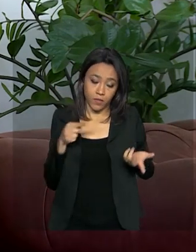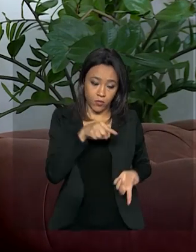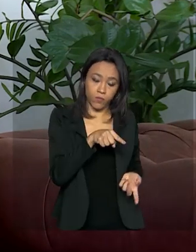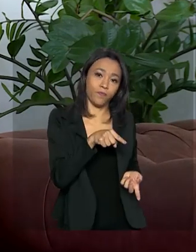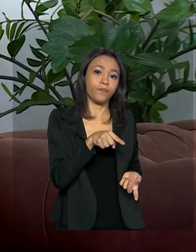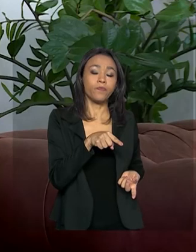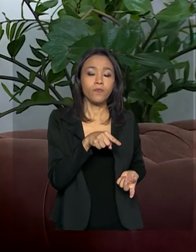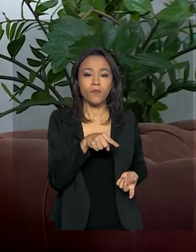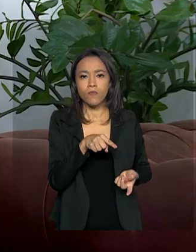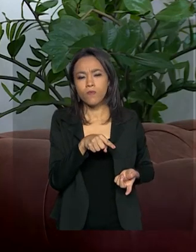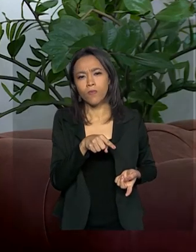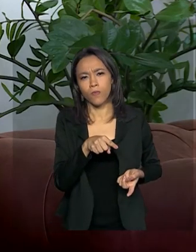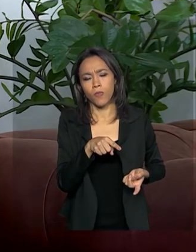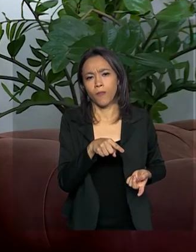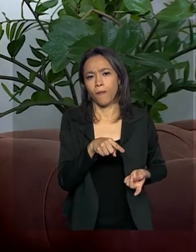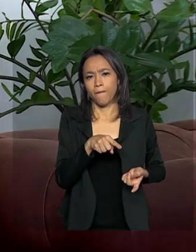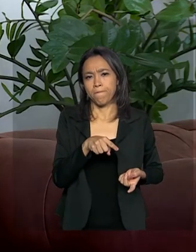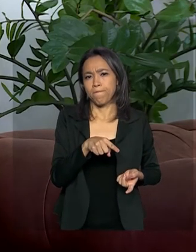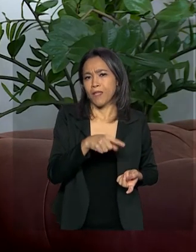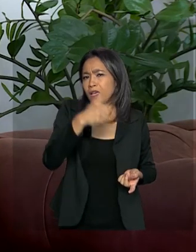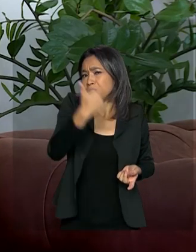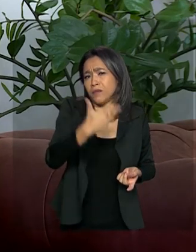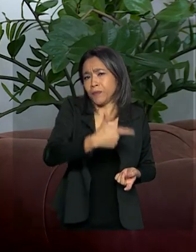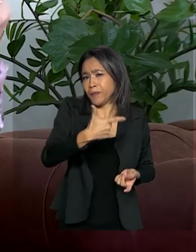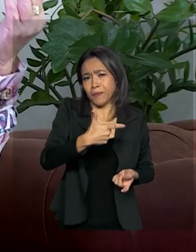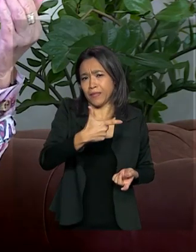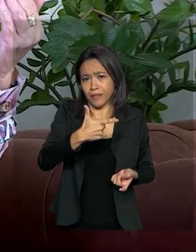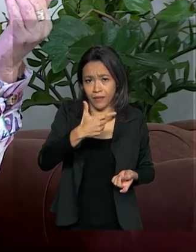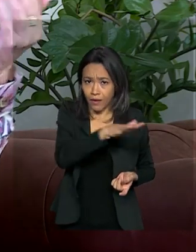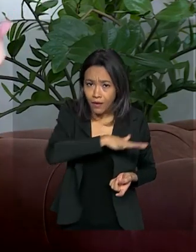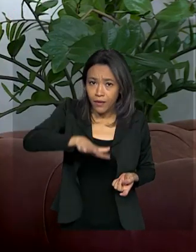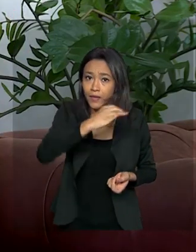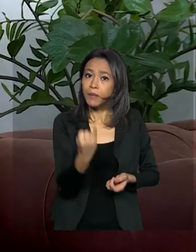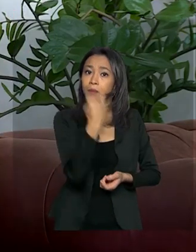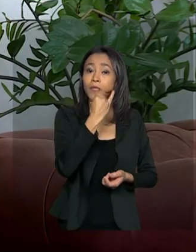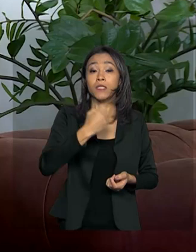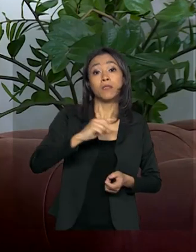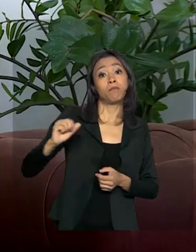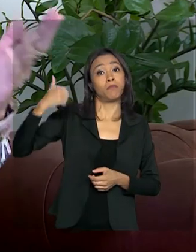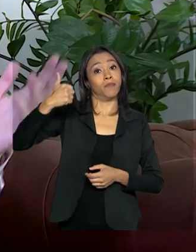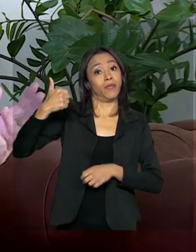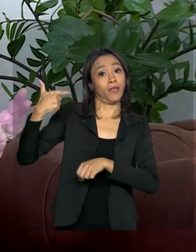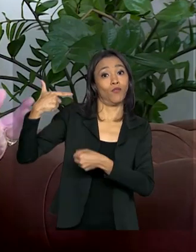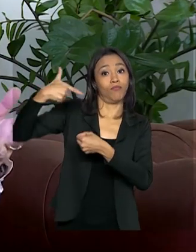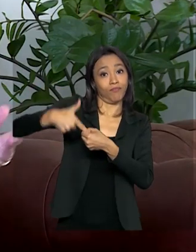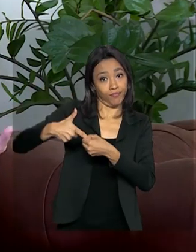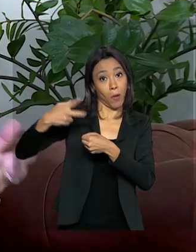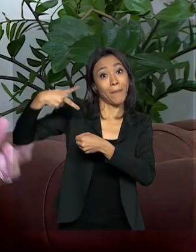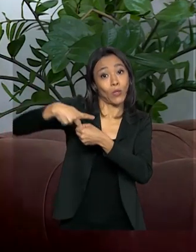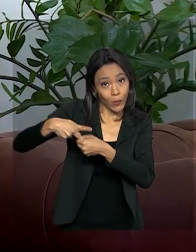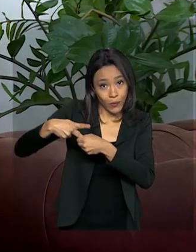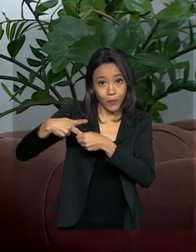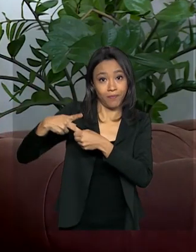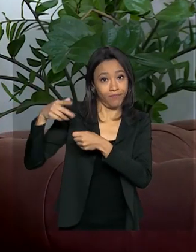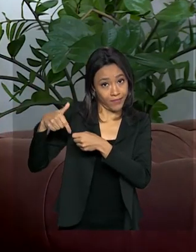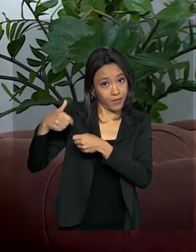é responde ela segundo é o segundo a segunda mais importante depois dos hidrocarbonetos na que vendo aí